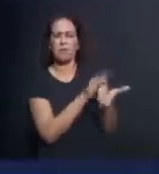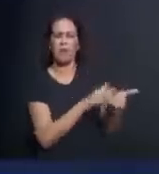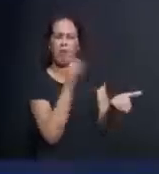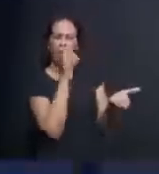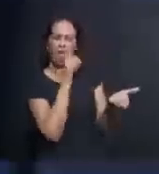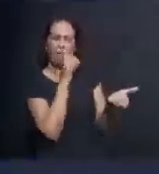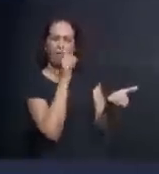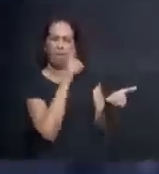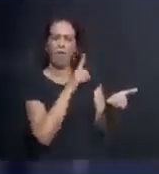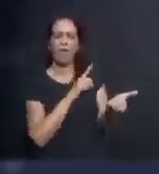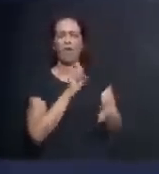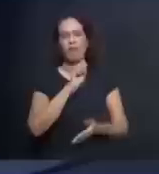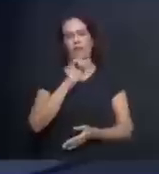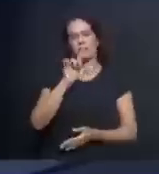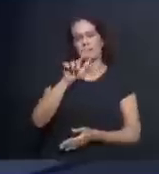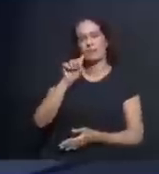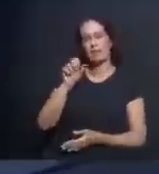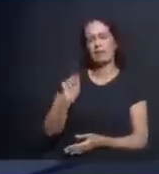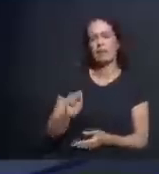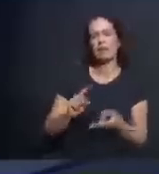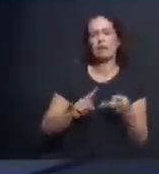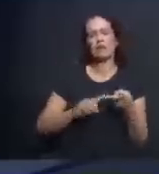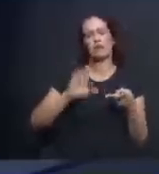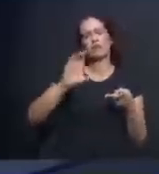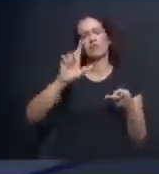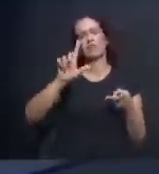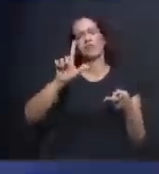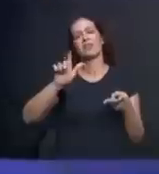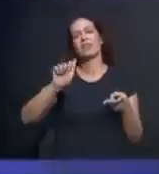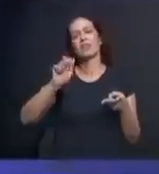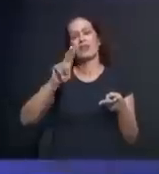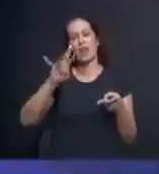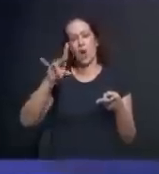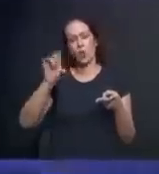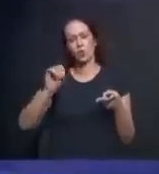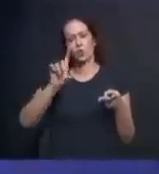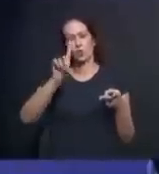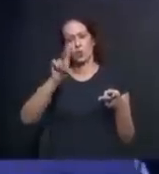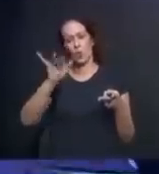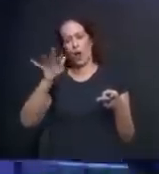Sila Malafaia, do Lucian Subiral, do Cláudio Duarte. Seja você.